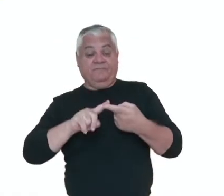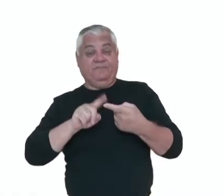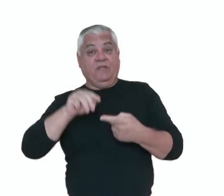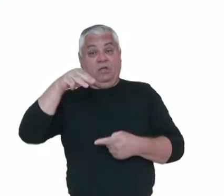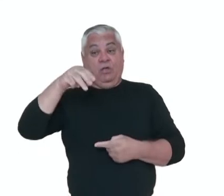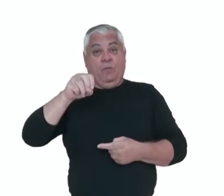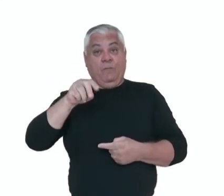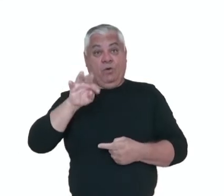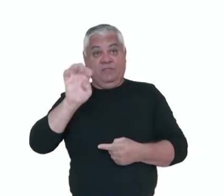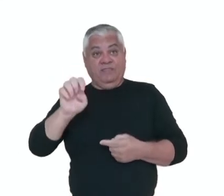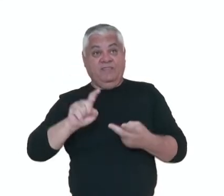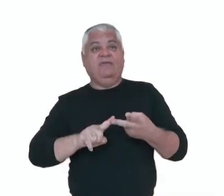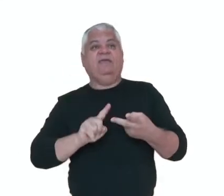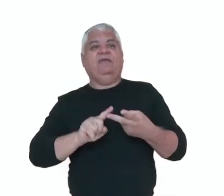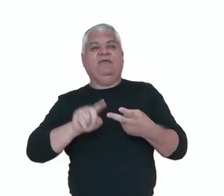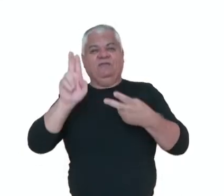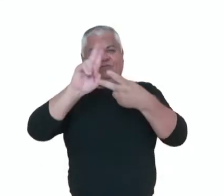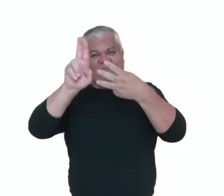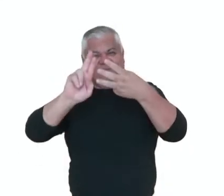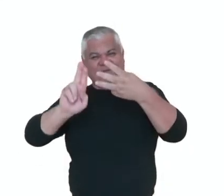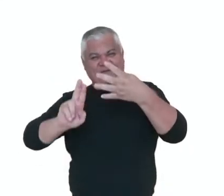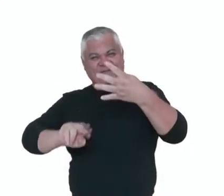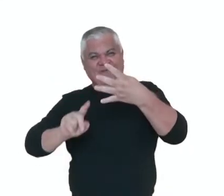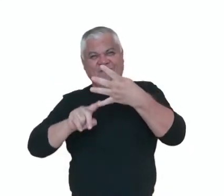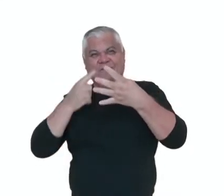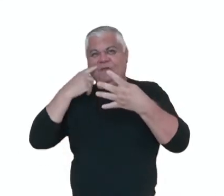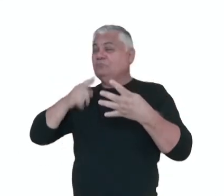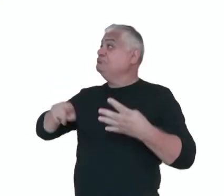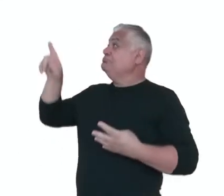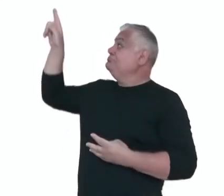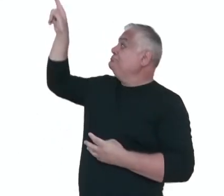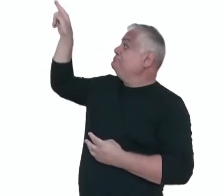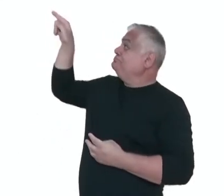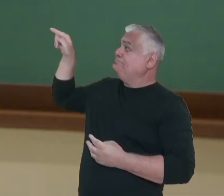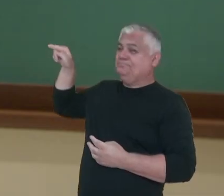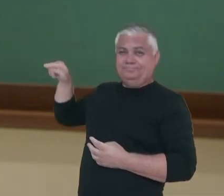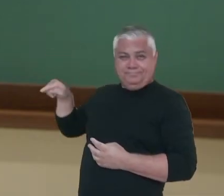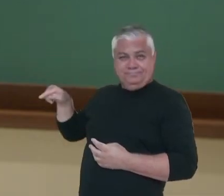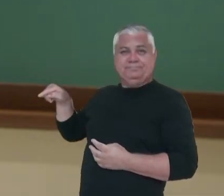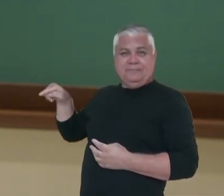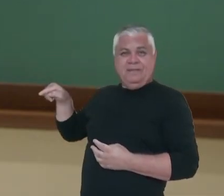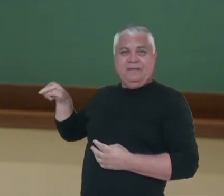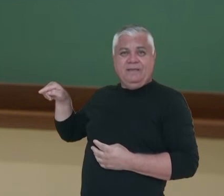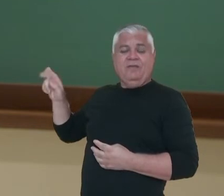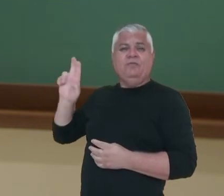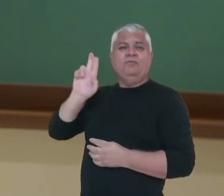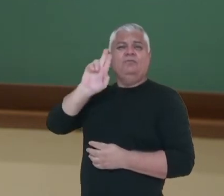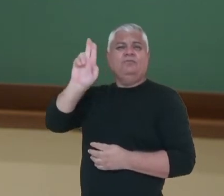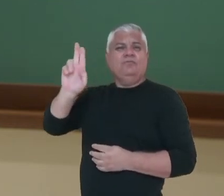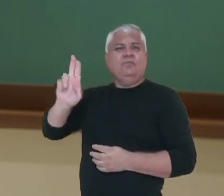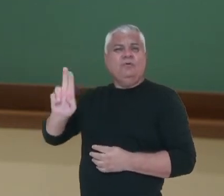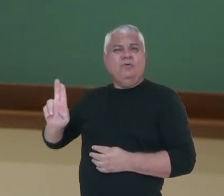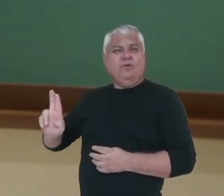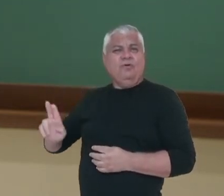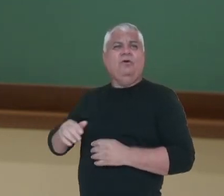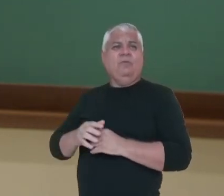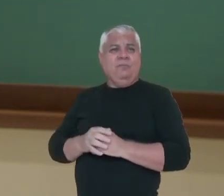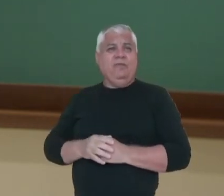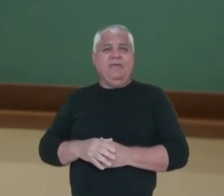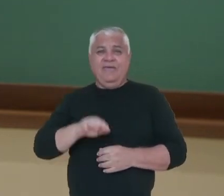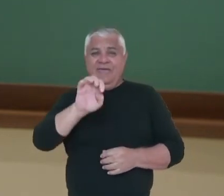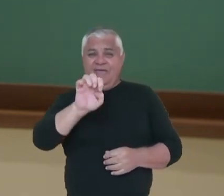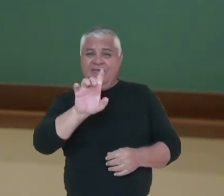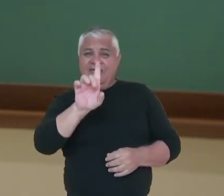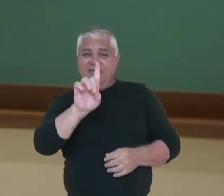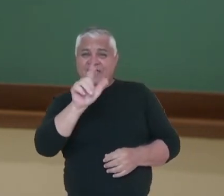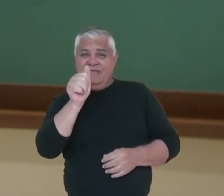início, Pierre-Auguste Renoir, Edgar Degas. O Degas, inclusive, ele também não se considerava impressionista, porque ele gostava de